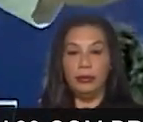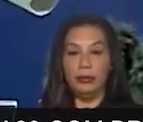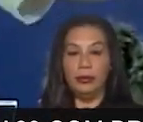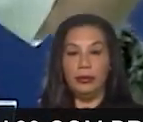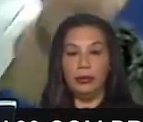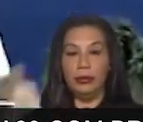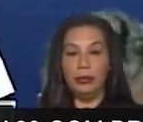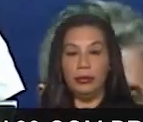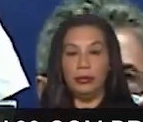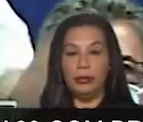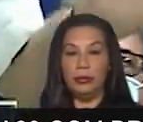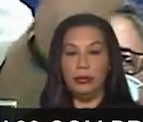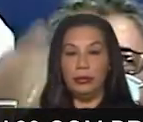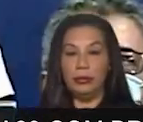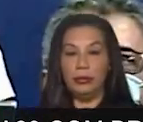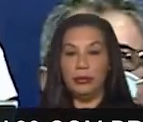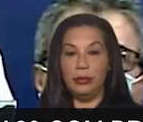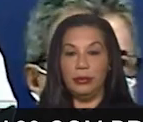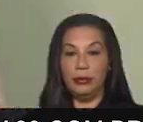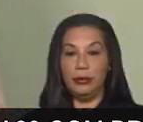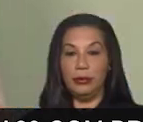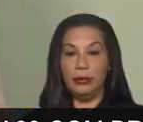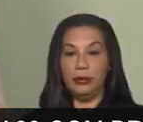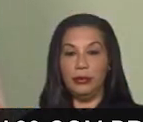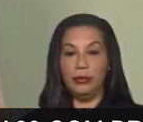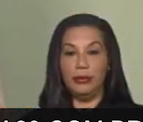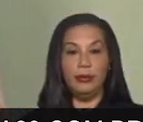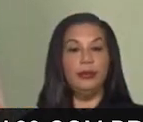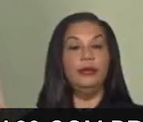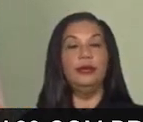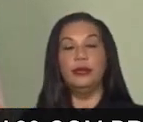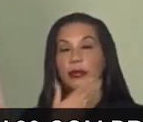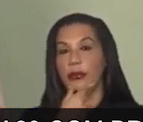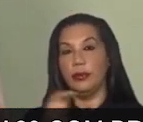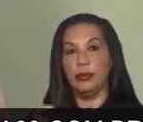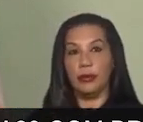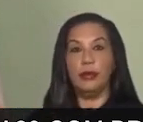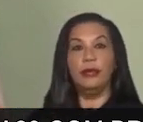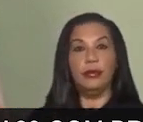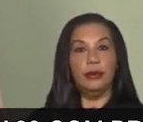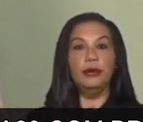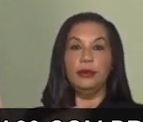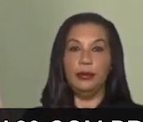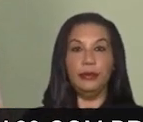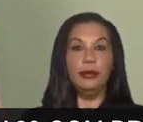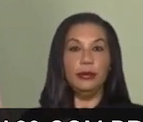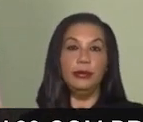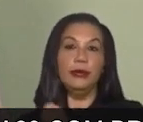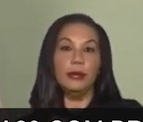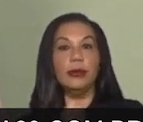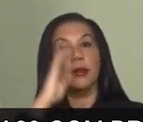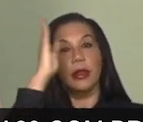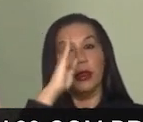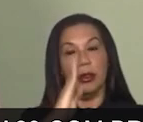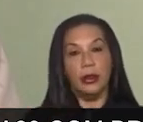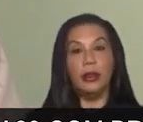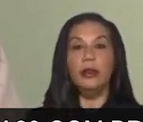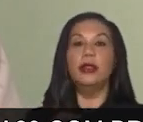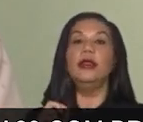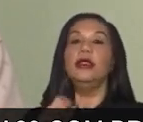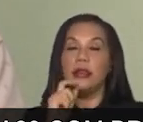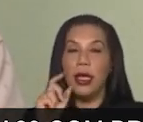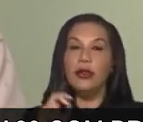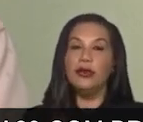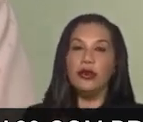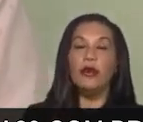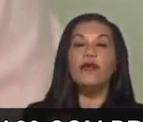o jacaré, é problema de você, pô. Alberto Chebabo, que também é presidente da Sociedade Brasileira de Infectologia, diz que faltou